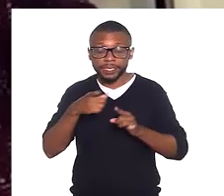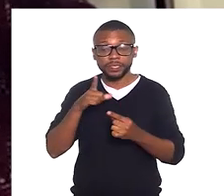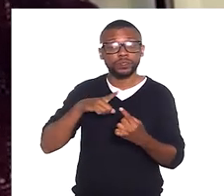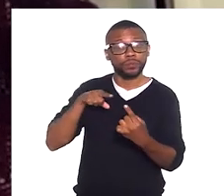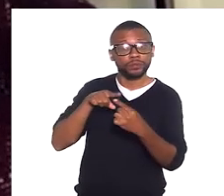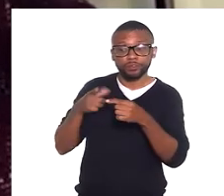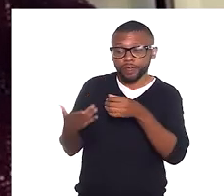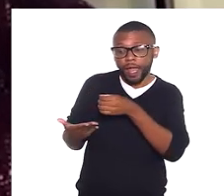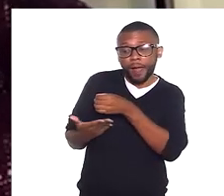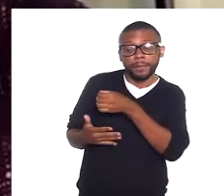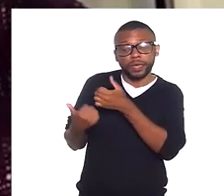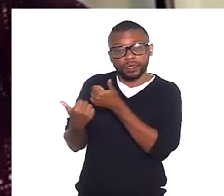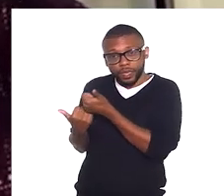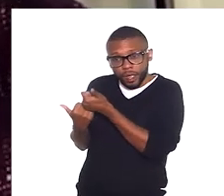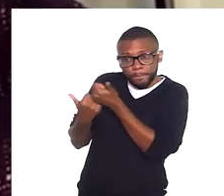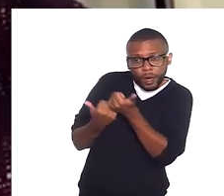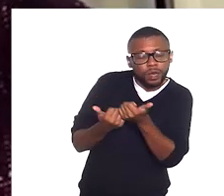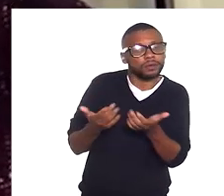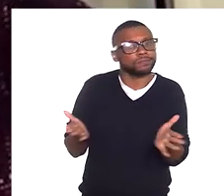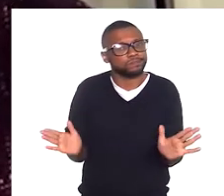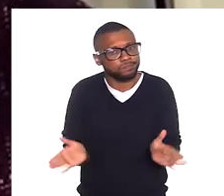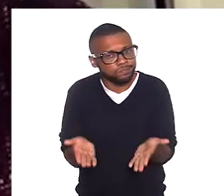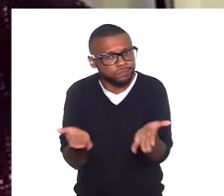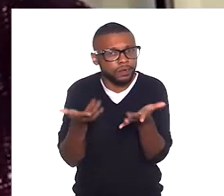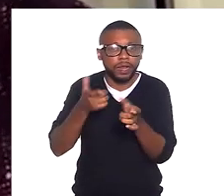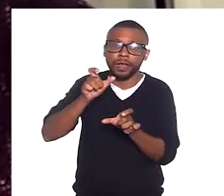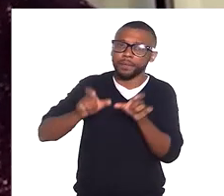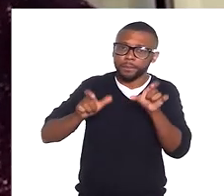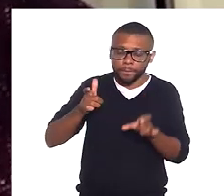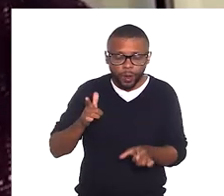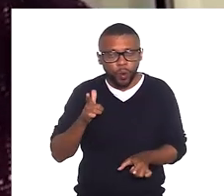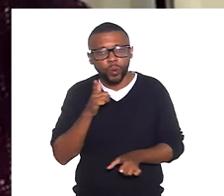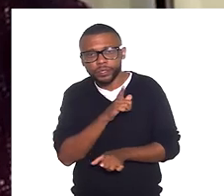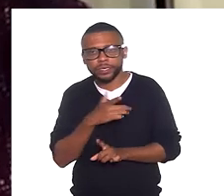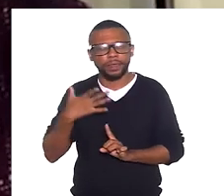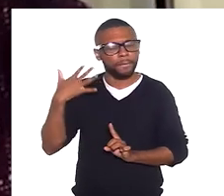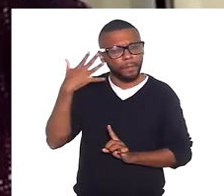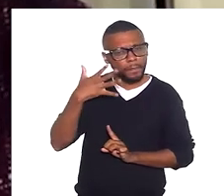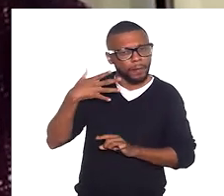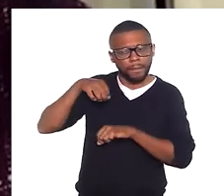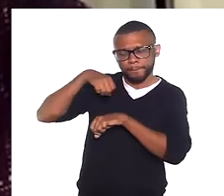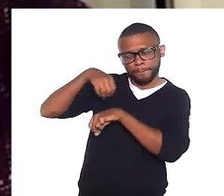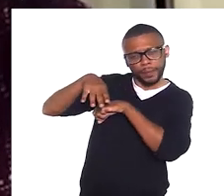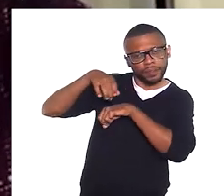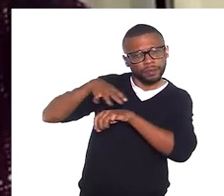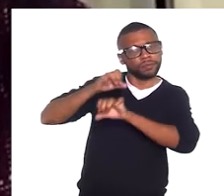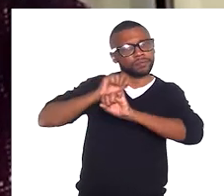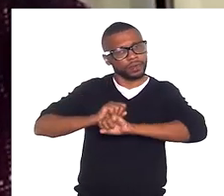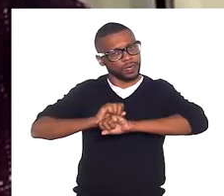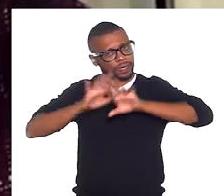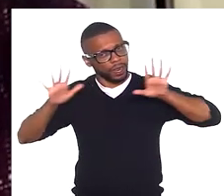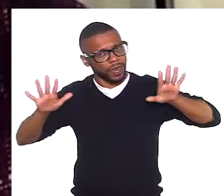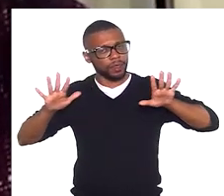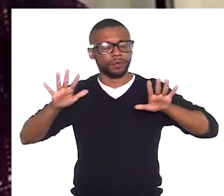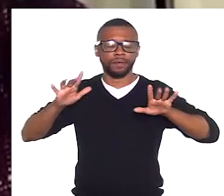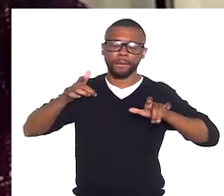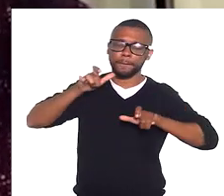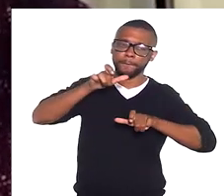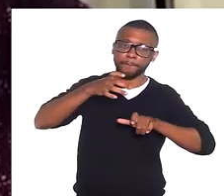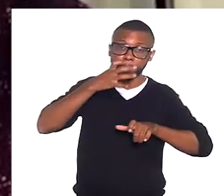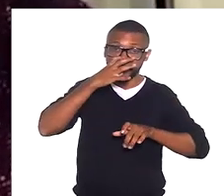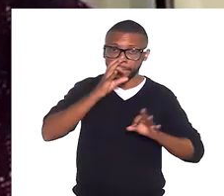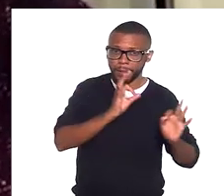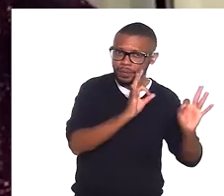instituição imediatamente, mas que fortalece aquelas pessoas que estão ali para conseguir falar e passar uma mensagem